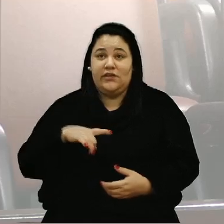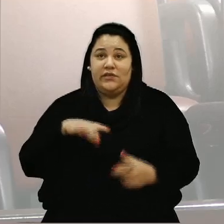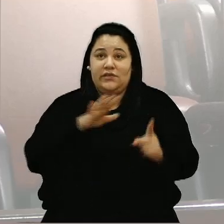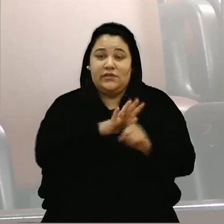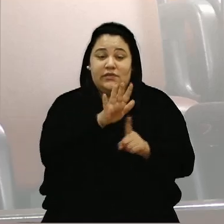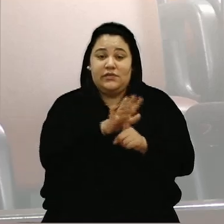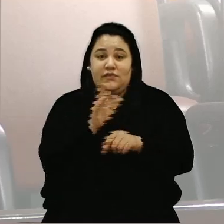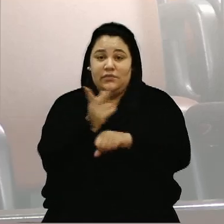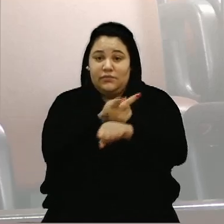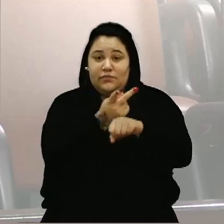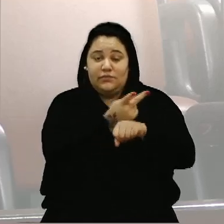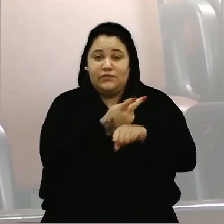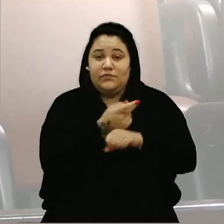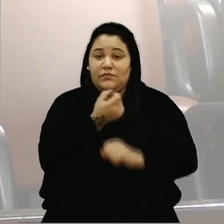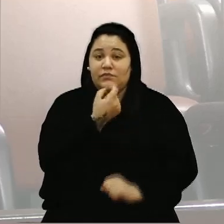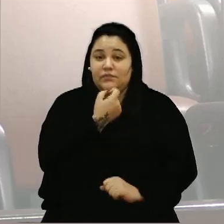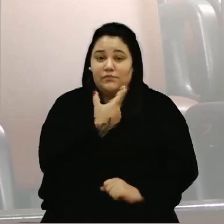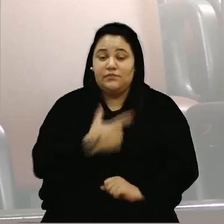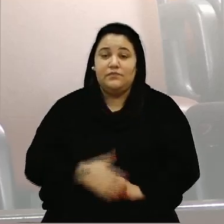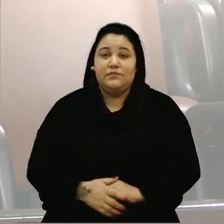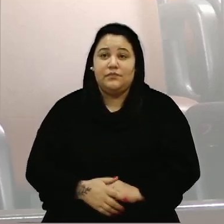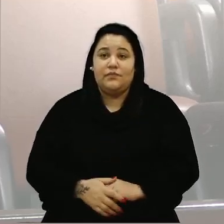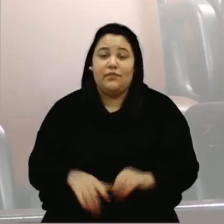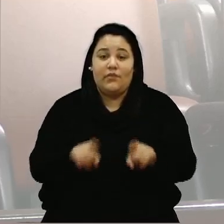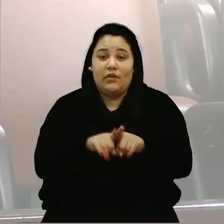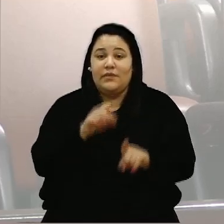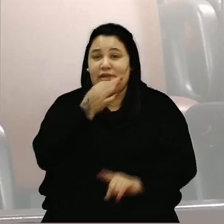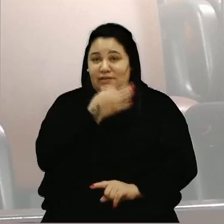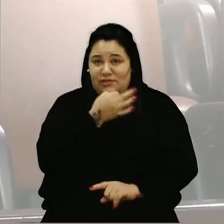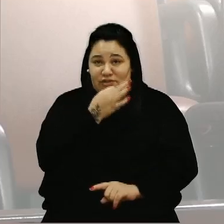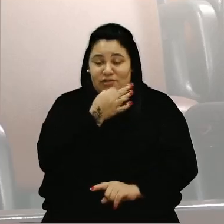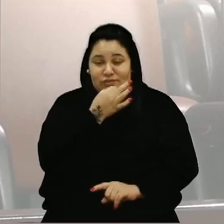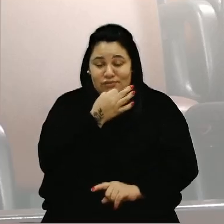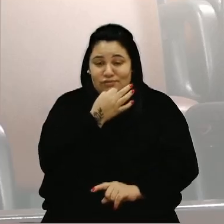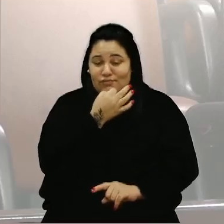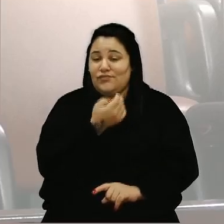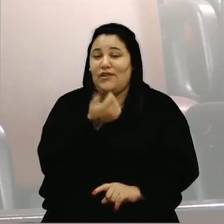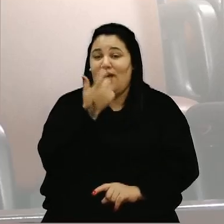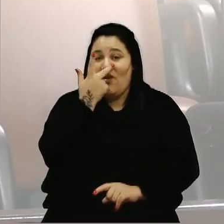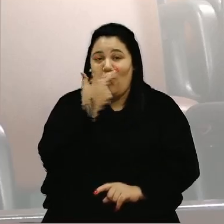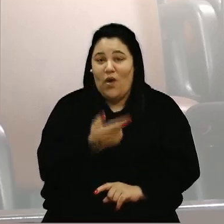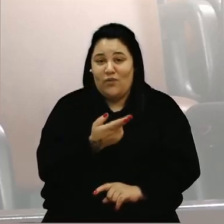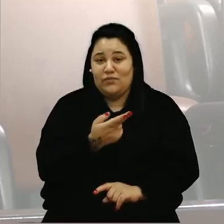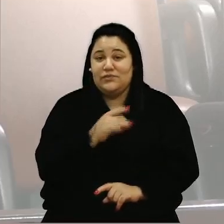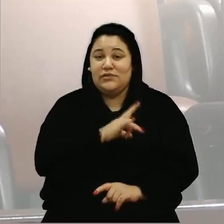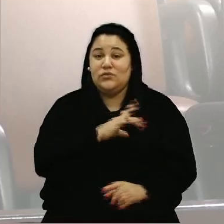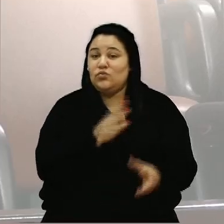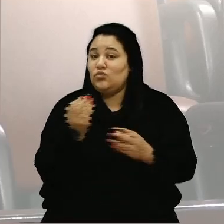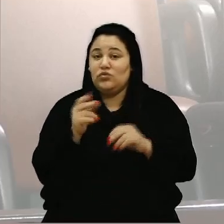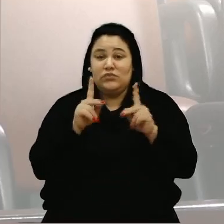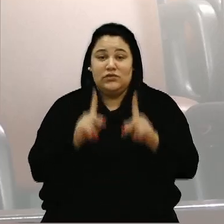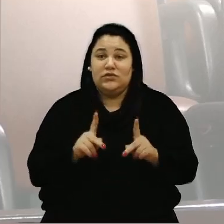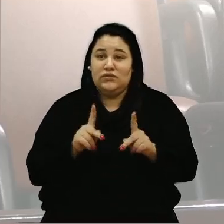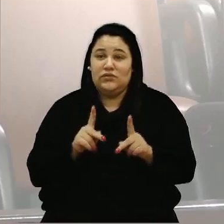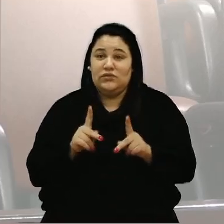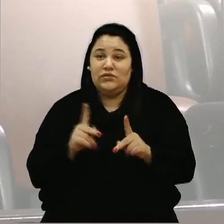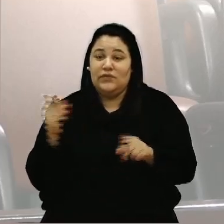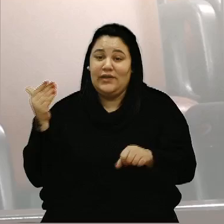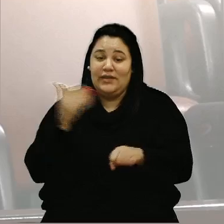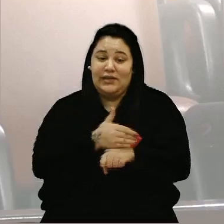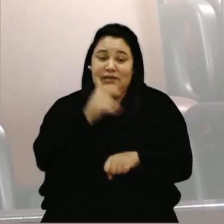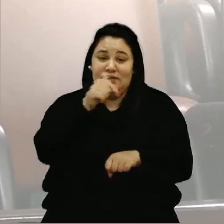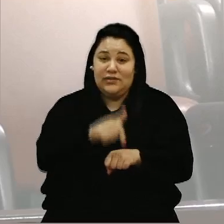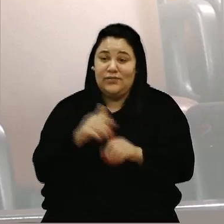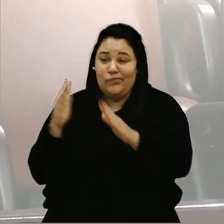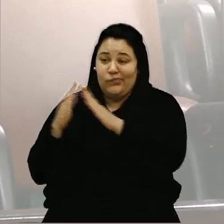procura desse remédio. E também Caxias do Sul não fica longe, tem uma invasão grande de pessoas que estão vindo de outra cidade para morar em